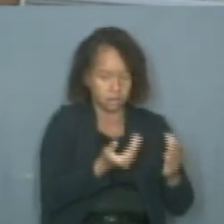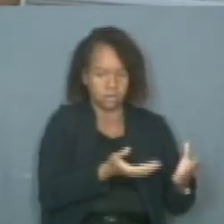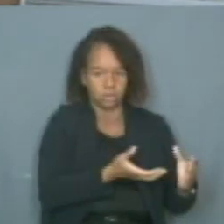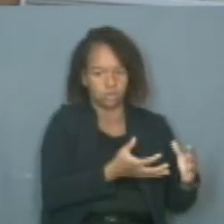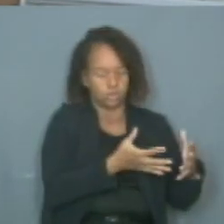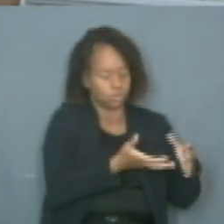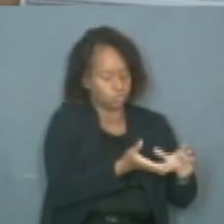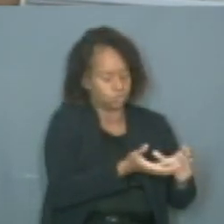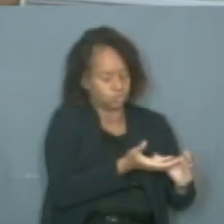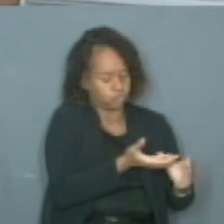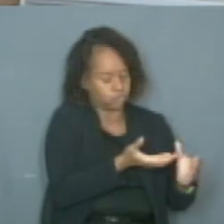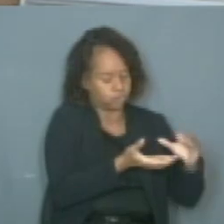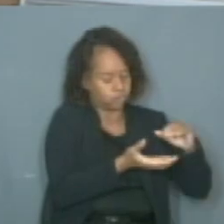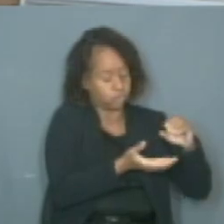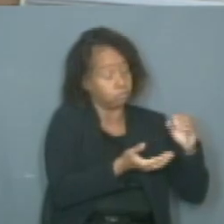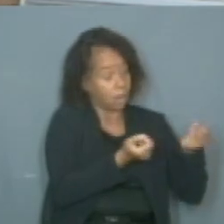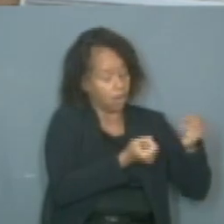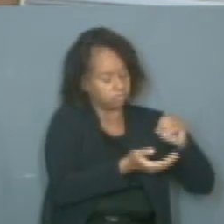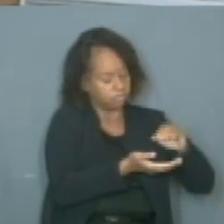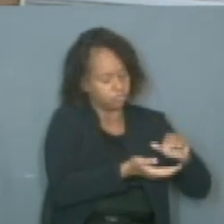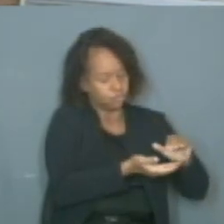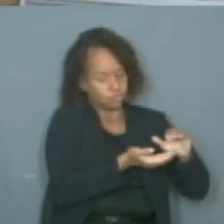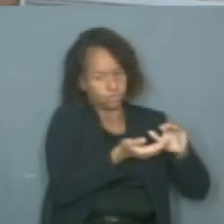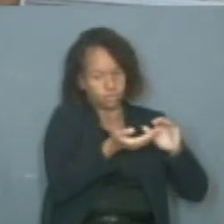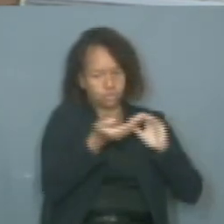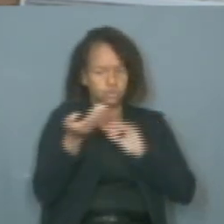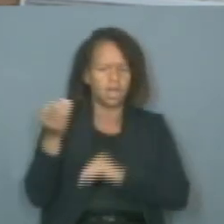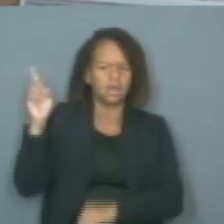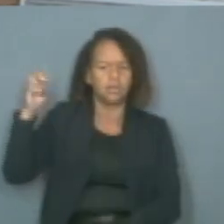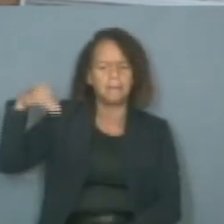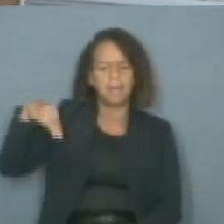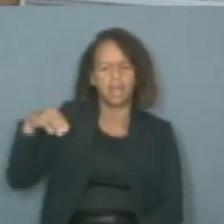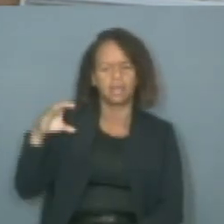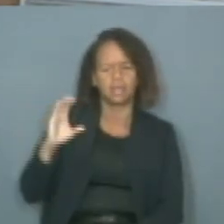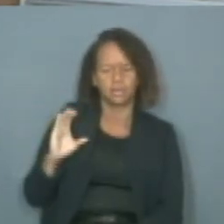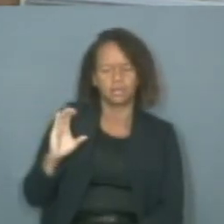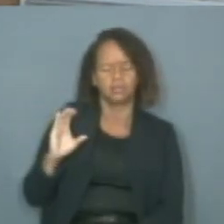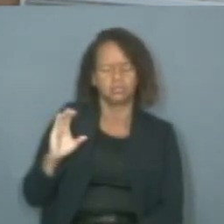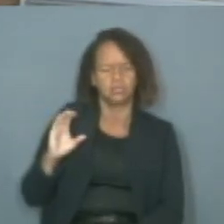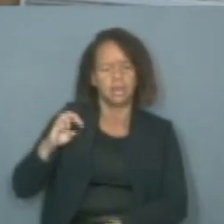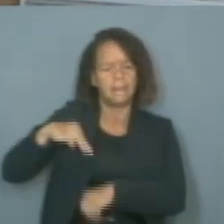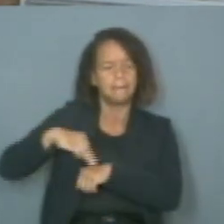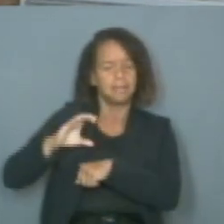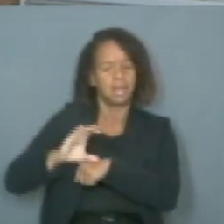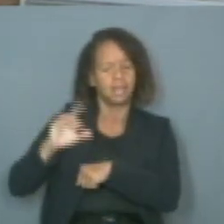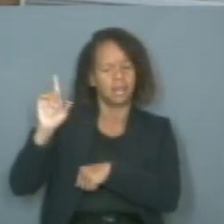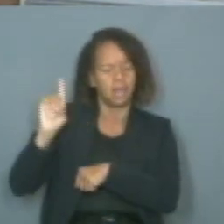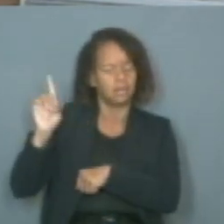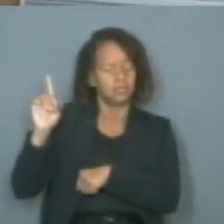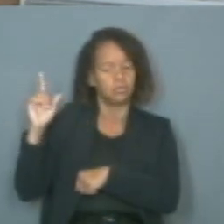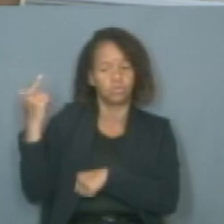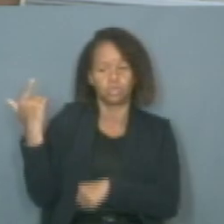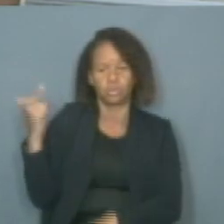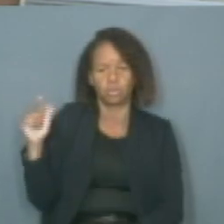naquela região da McDonald's, onde não tem sequer